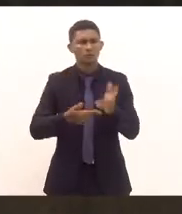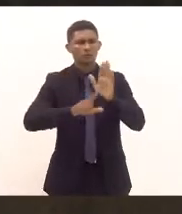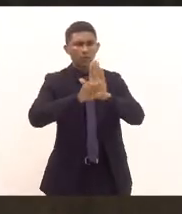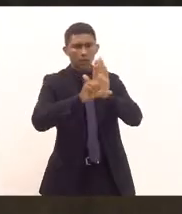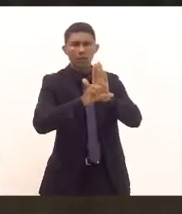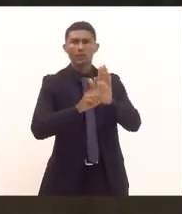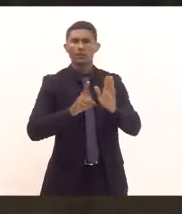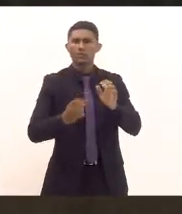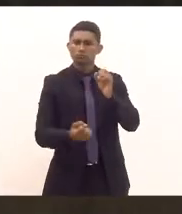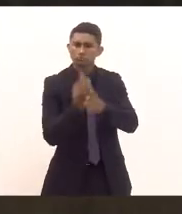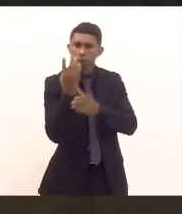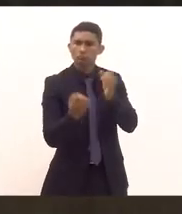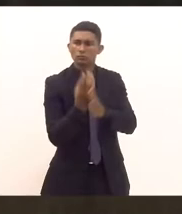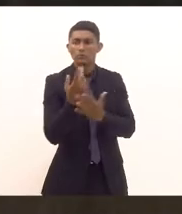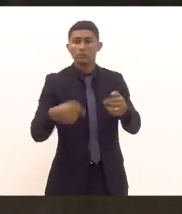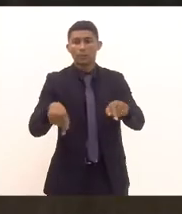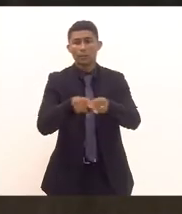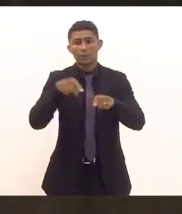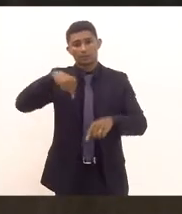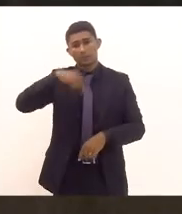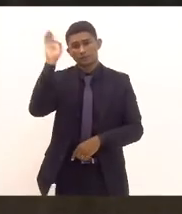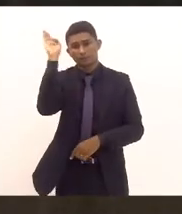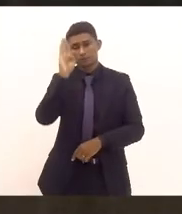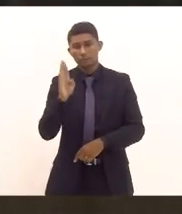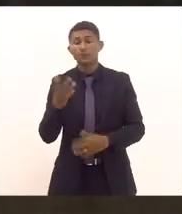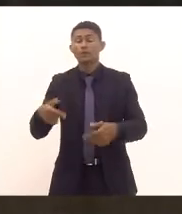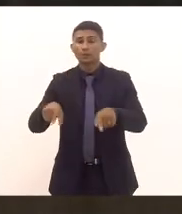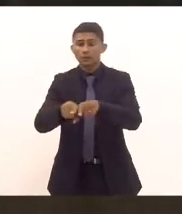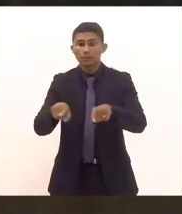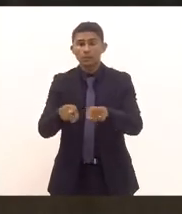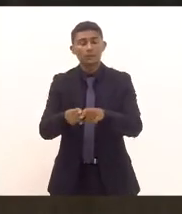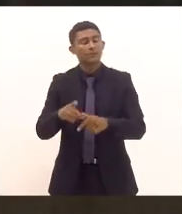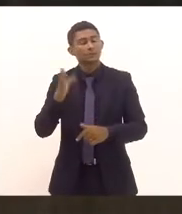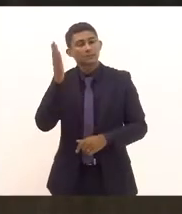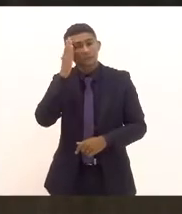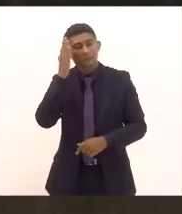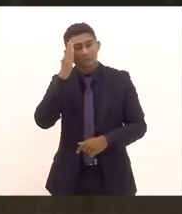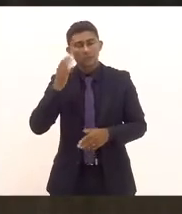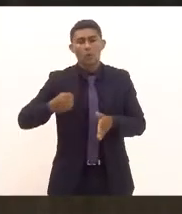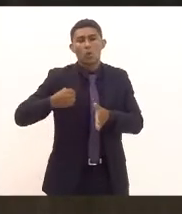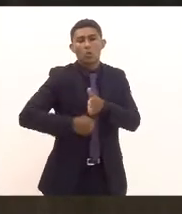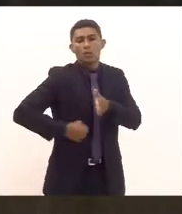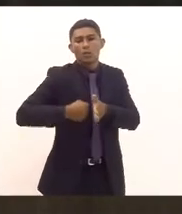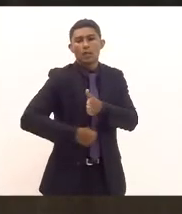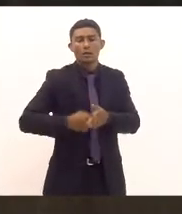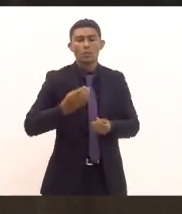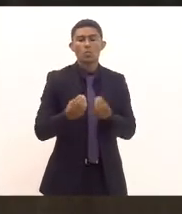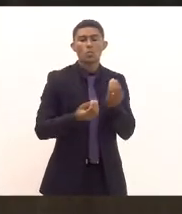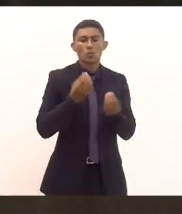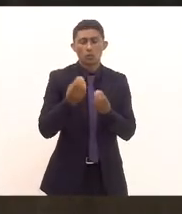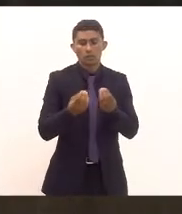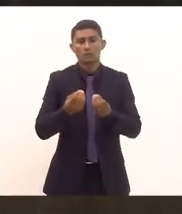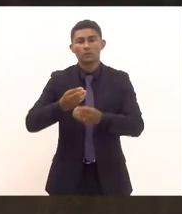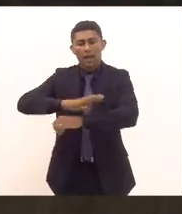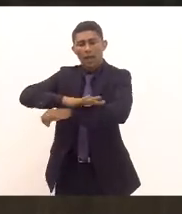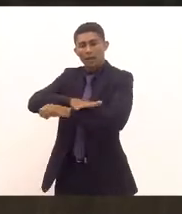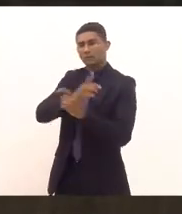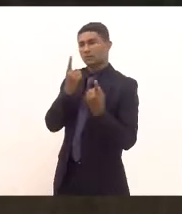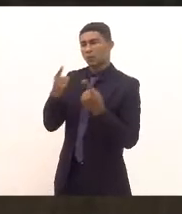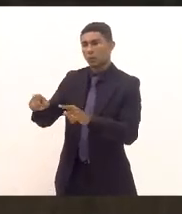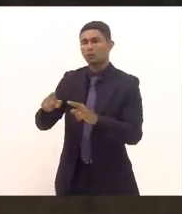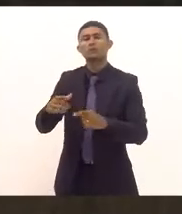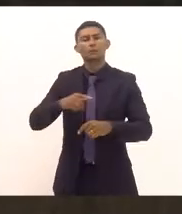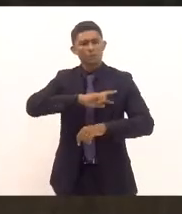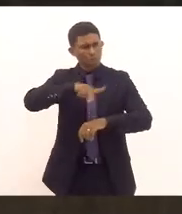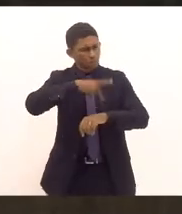no Brasil mas também o reconhecimento de que a luta contra o racismo EA Internacional e que